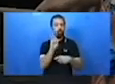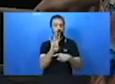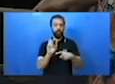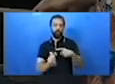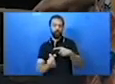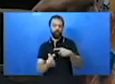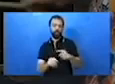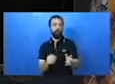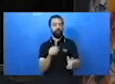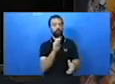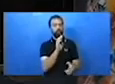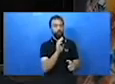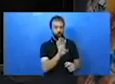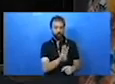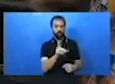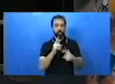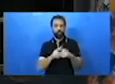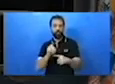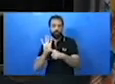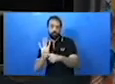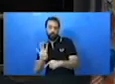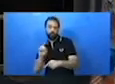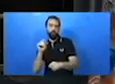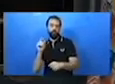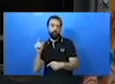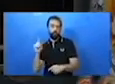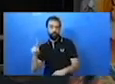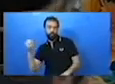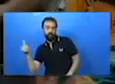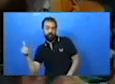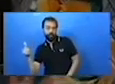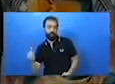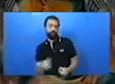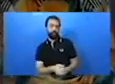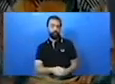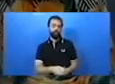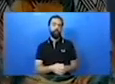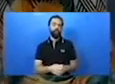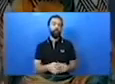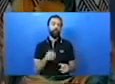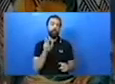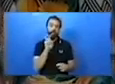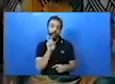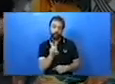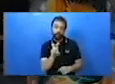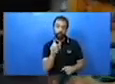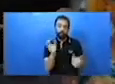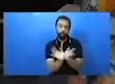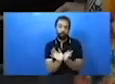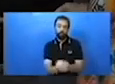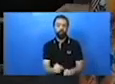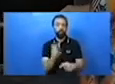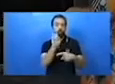4/5. 4 vezes 4, 16. E se eu pegar os 5 grupos,